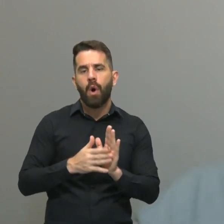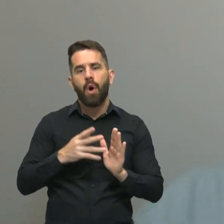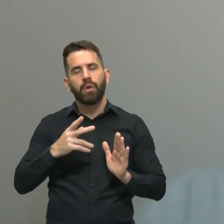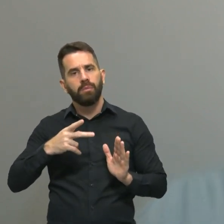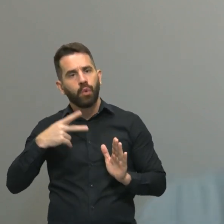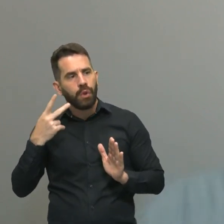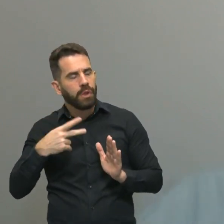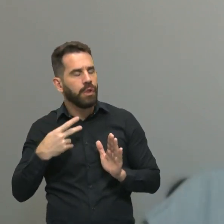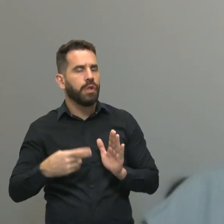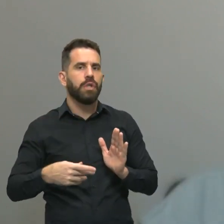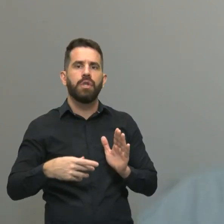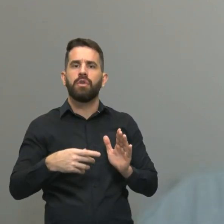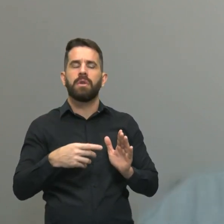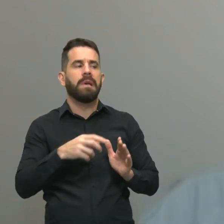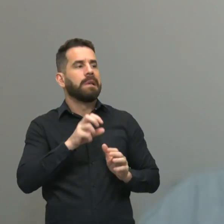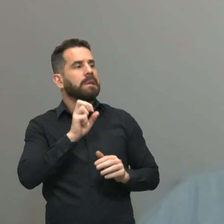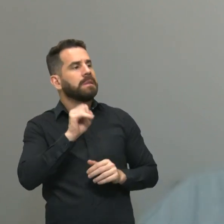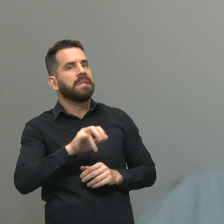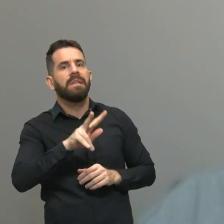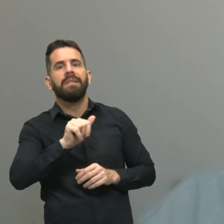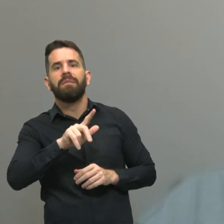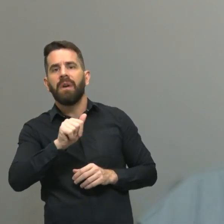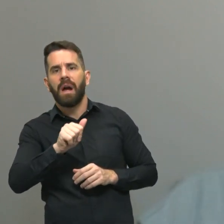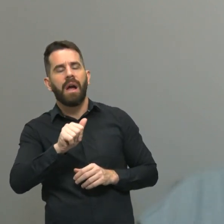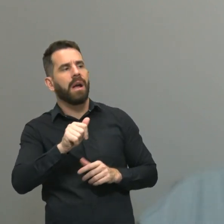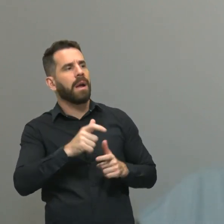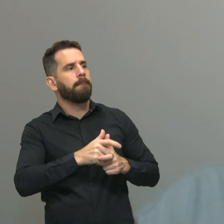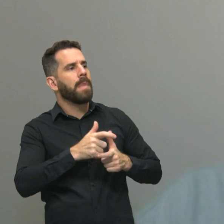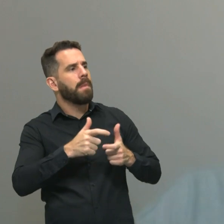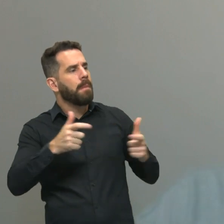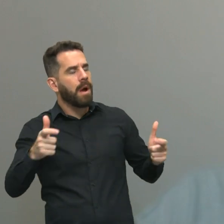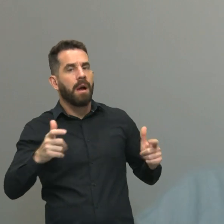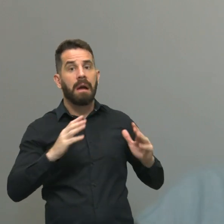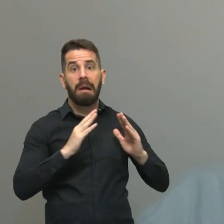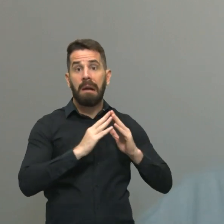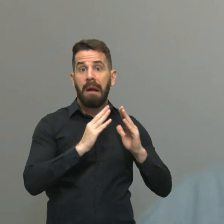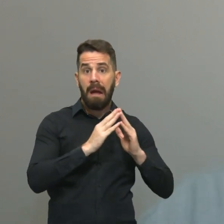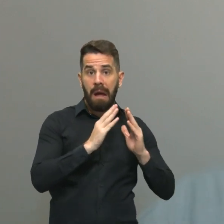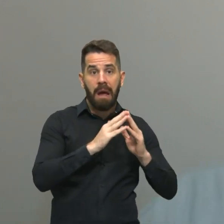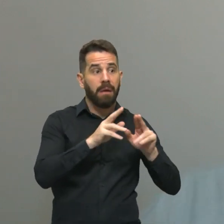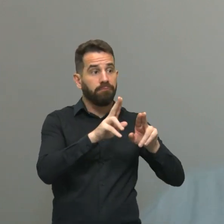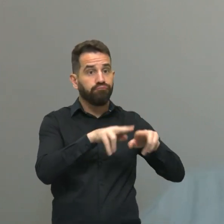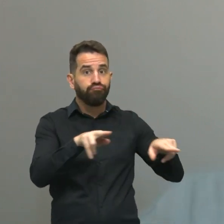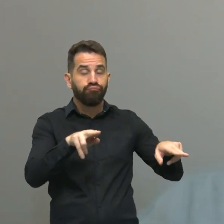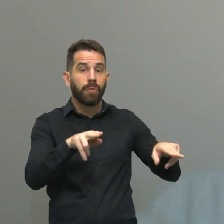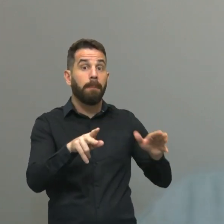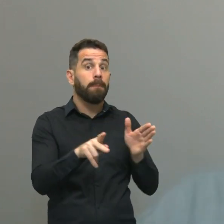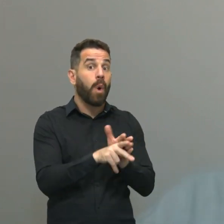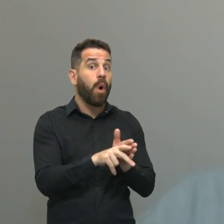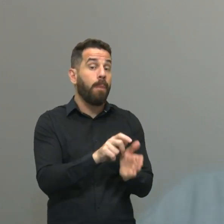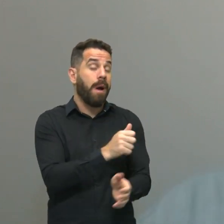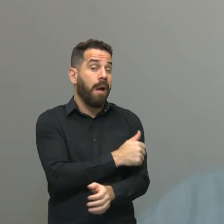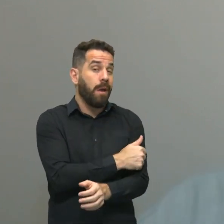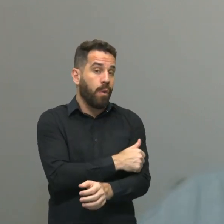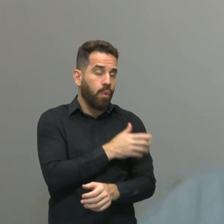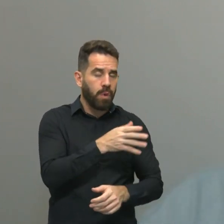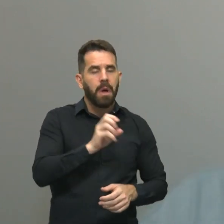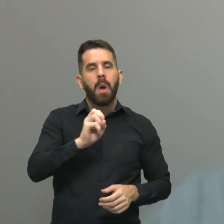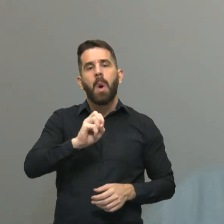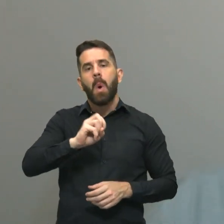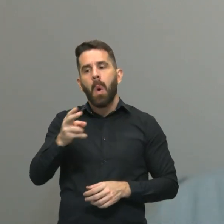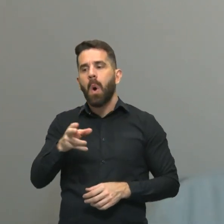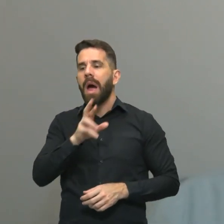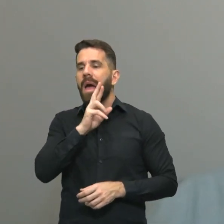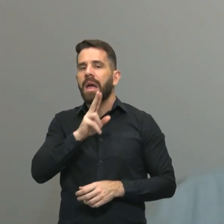seja abrindo mais vagas nas casas de estudantes, seja ampliando o atendimento no restaurante,